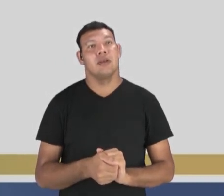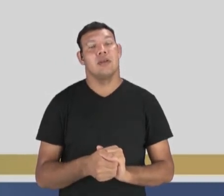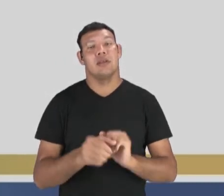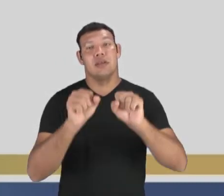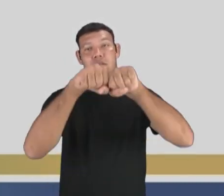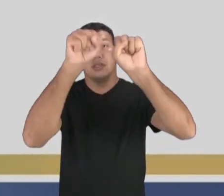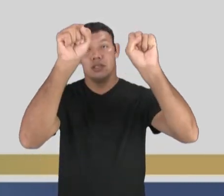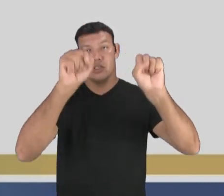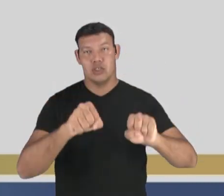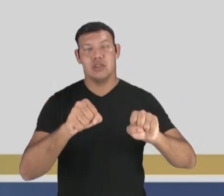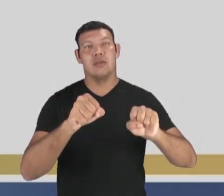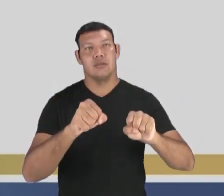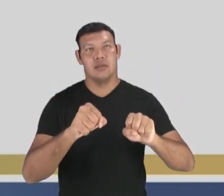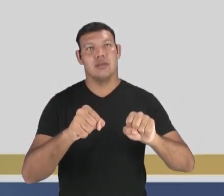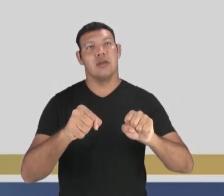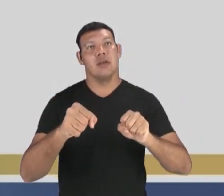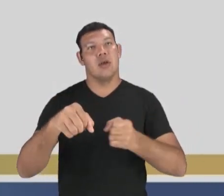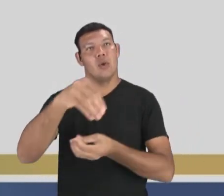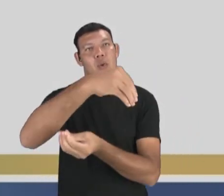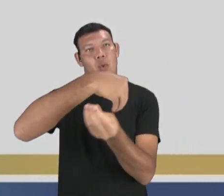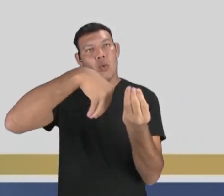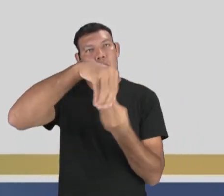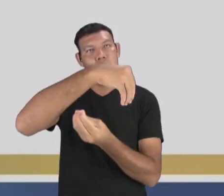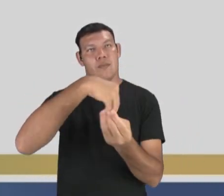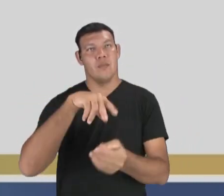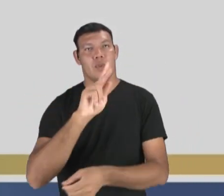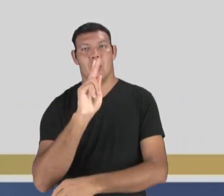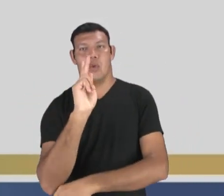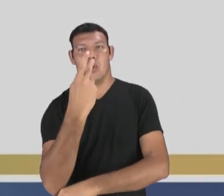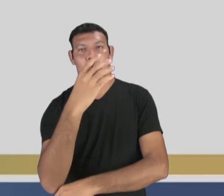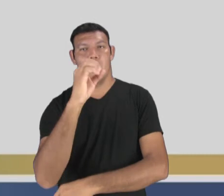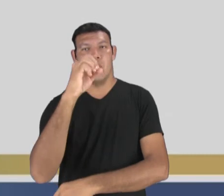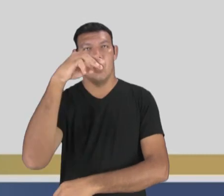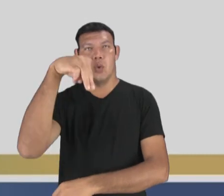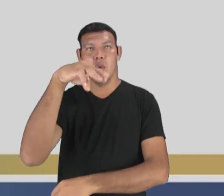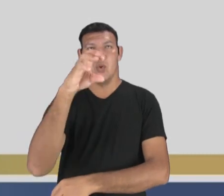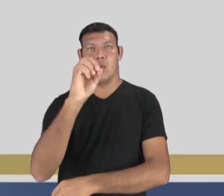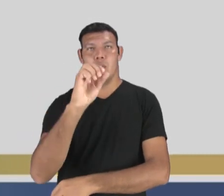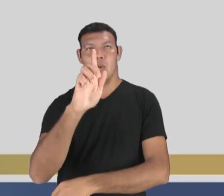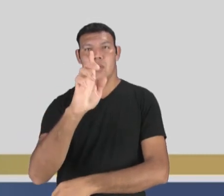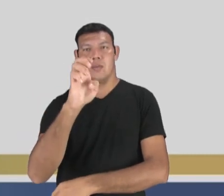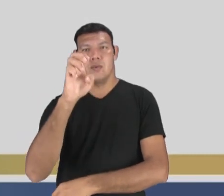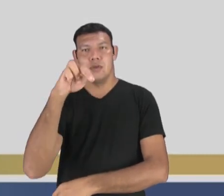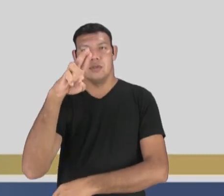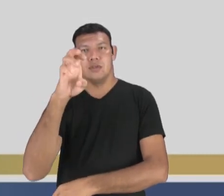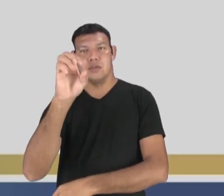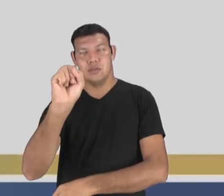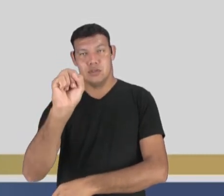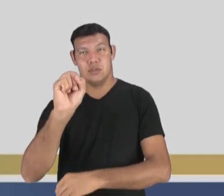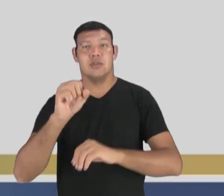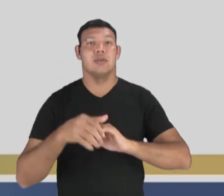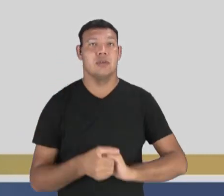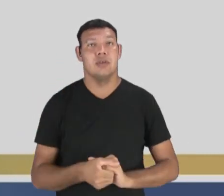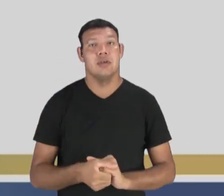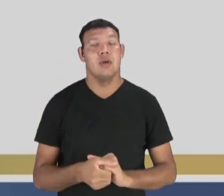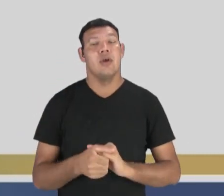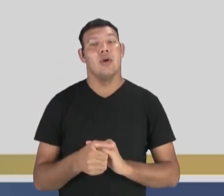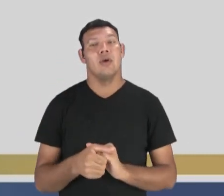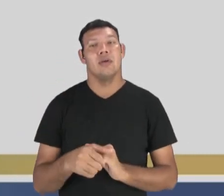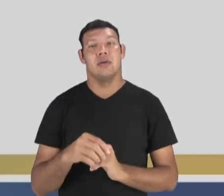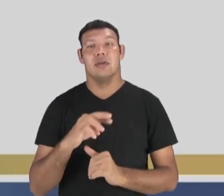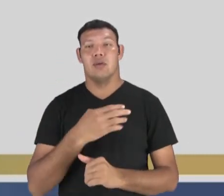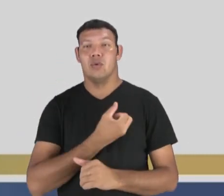linear homogêneo. O que significa dizer? Que esses valores das igualdades